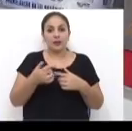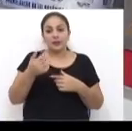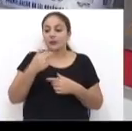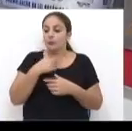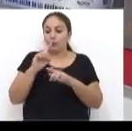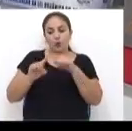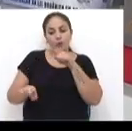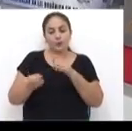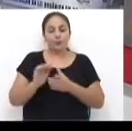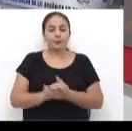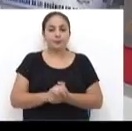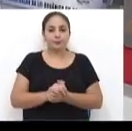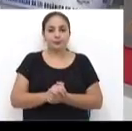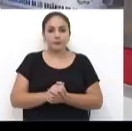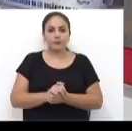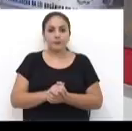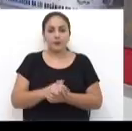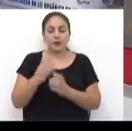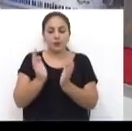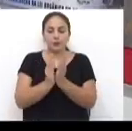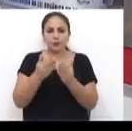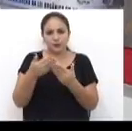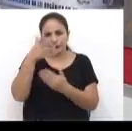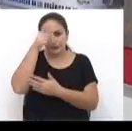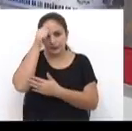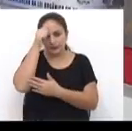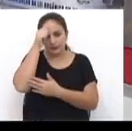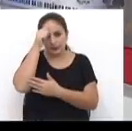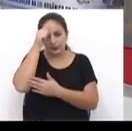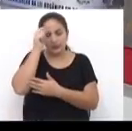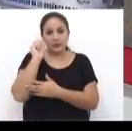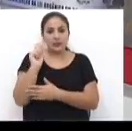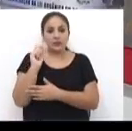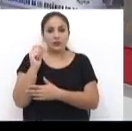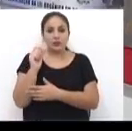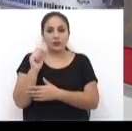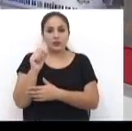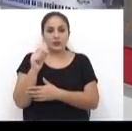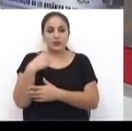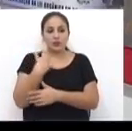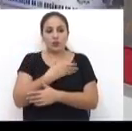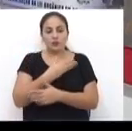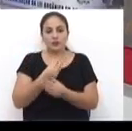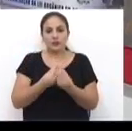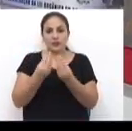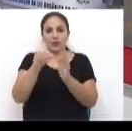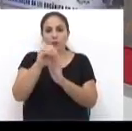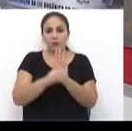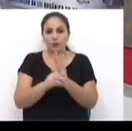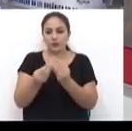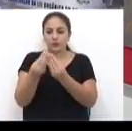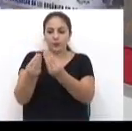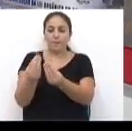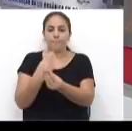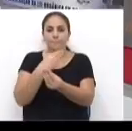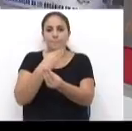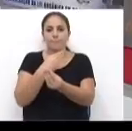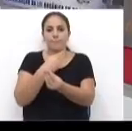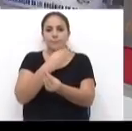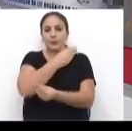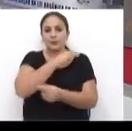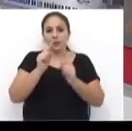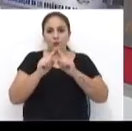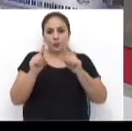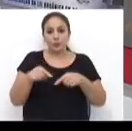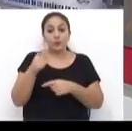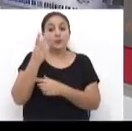serviço. A comissão entendeu que, para começar a analisar essa questão, a necessidade da gente enviar um ofício ao Ministério Público do